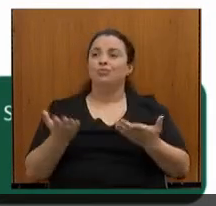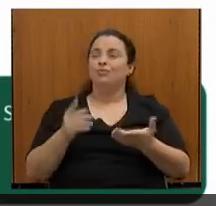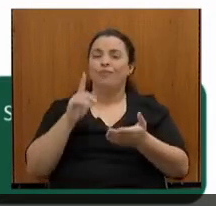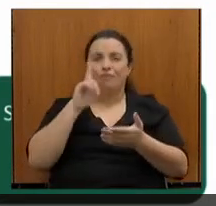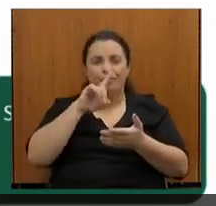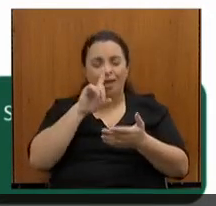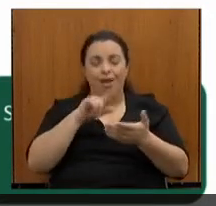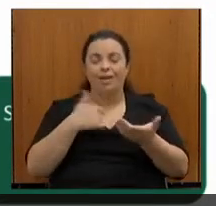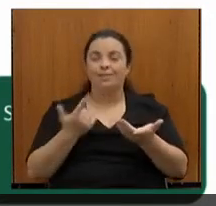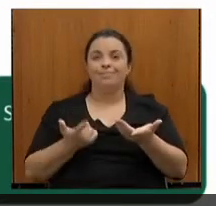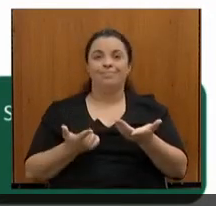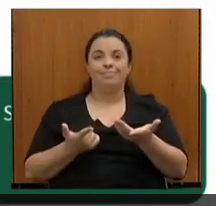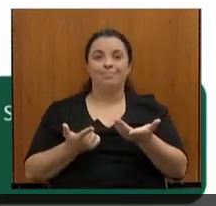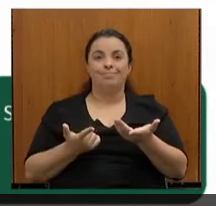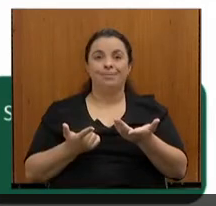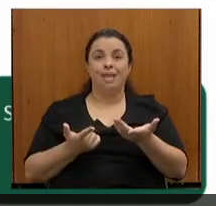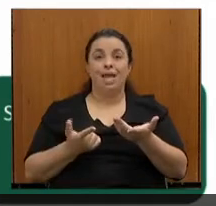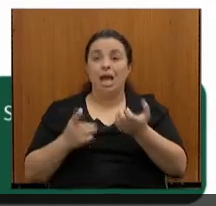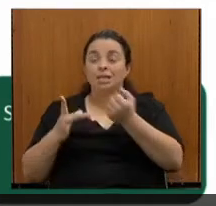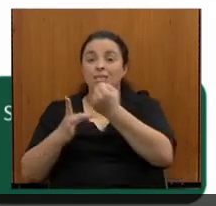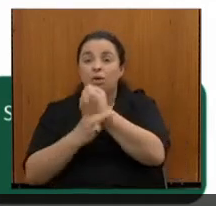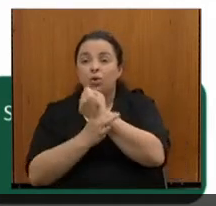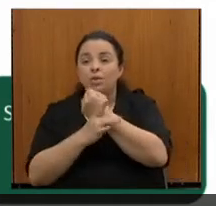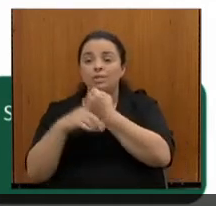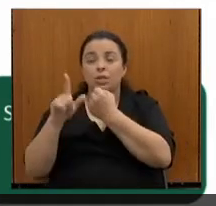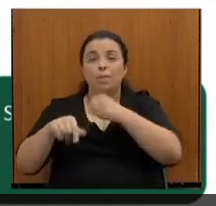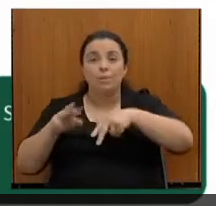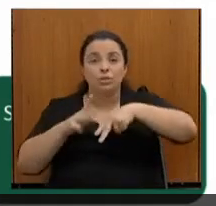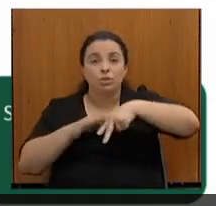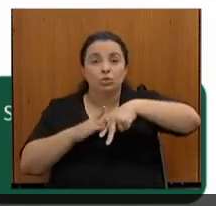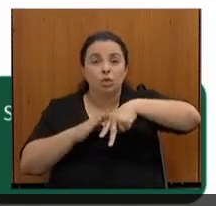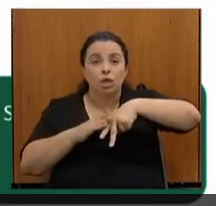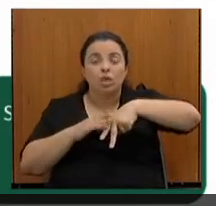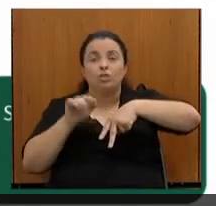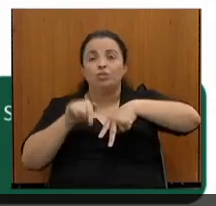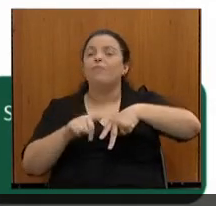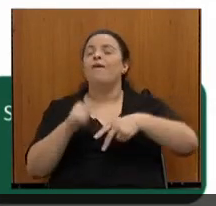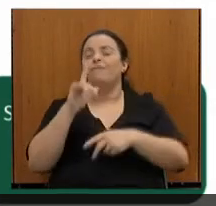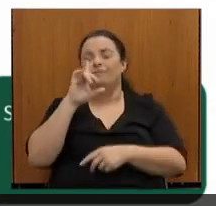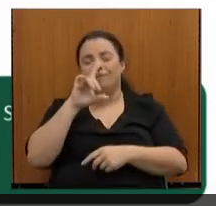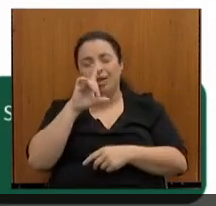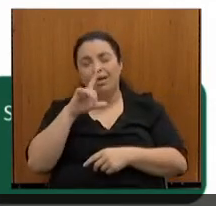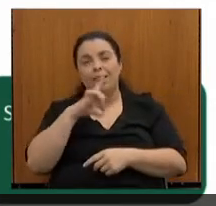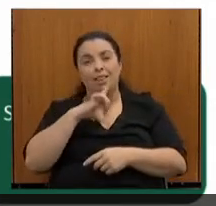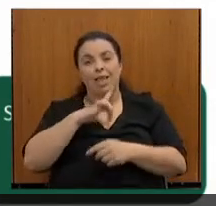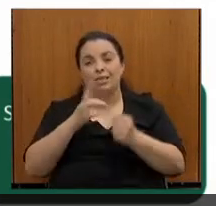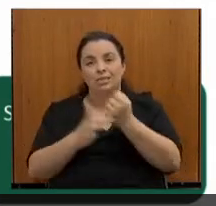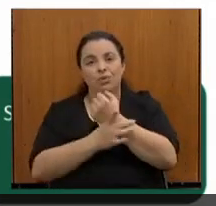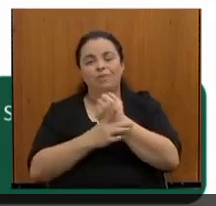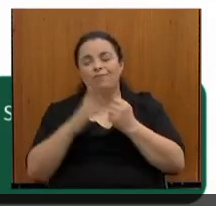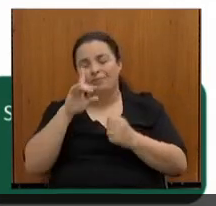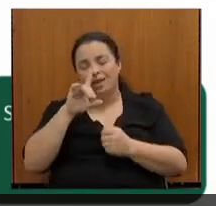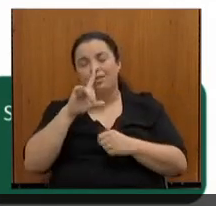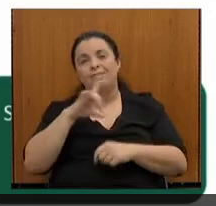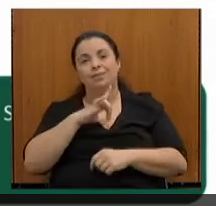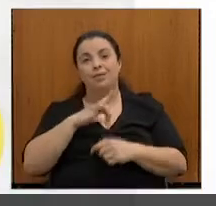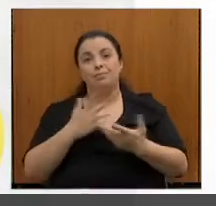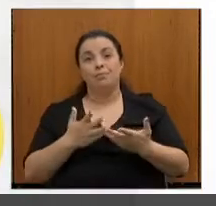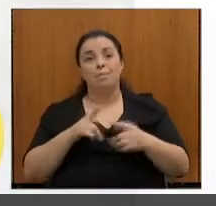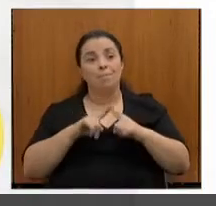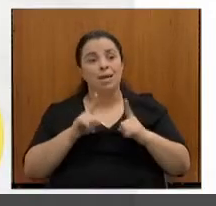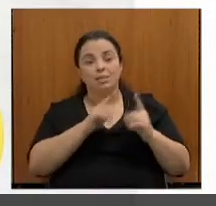do paciente. Mas intervenções em qualquer momento podem evitar uma morte